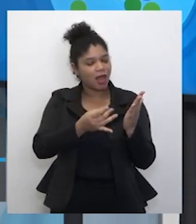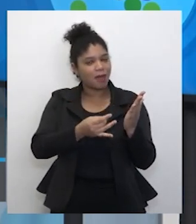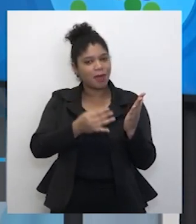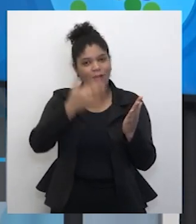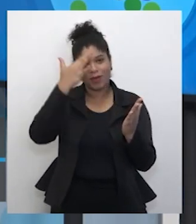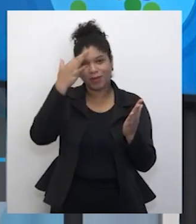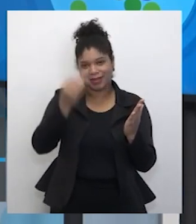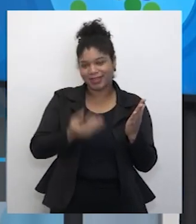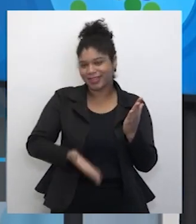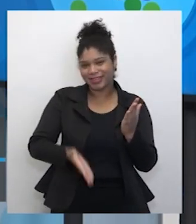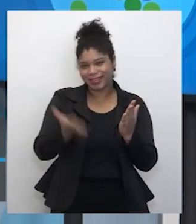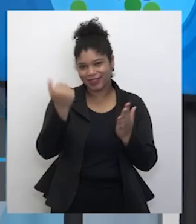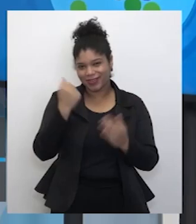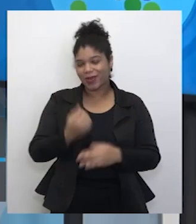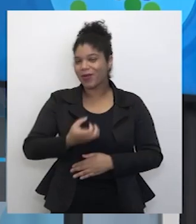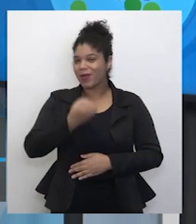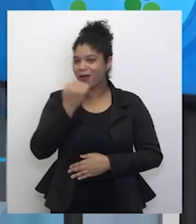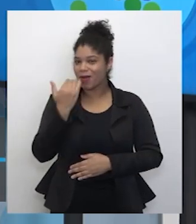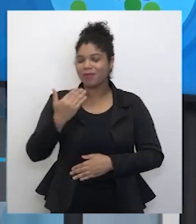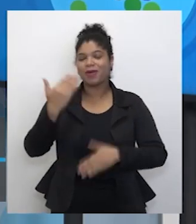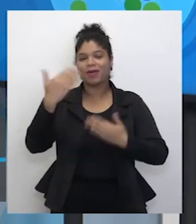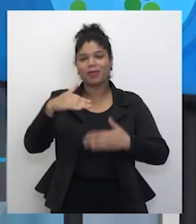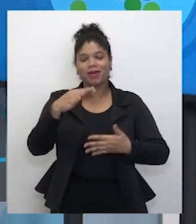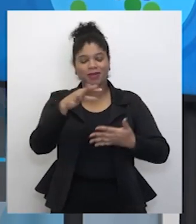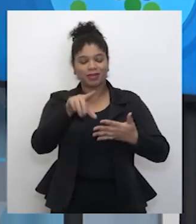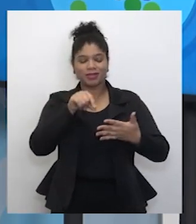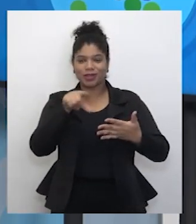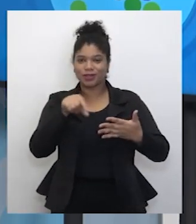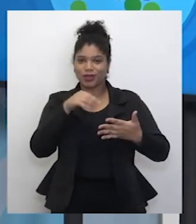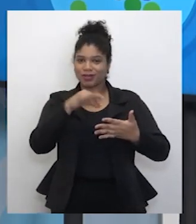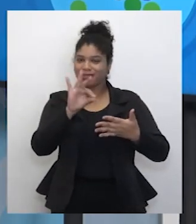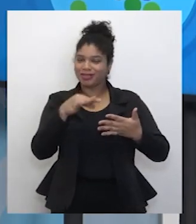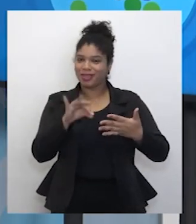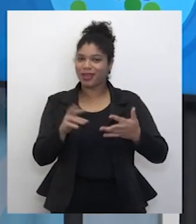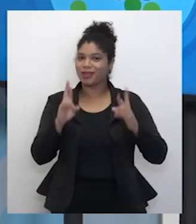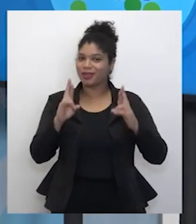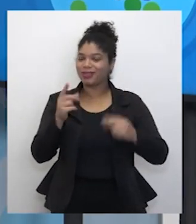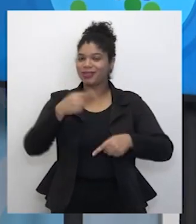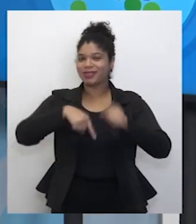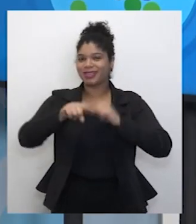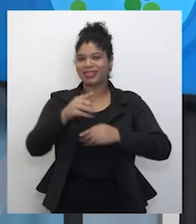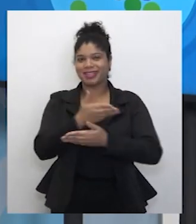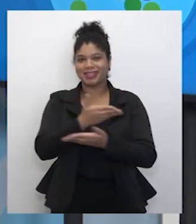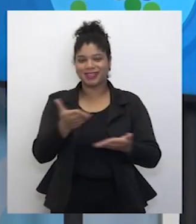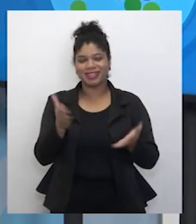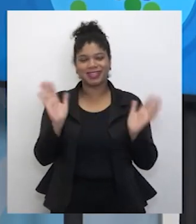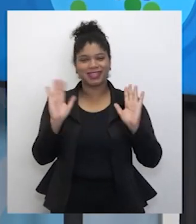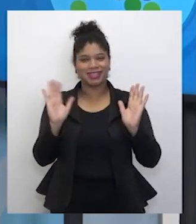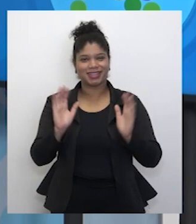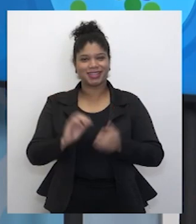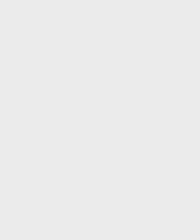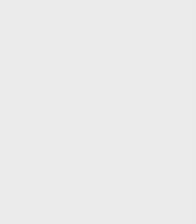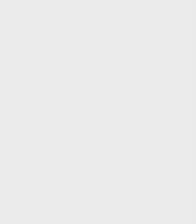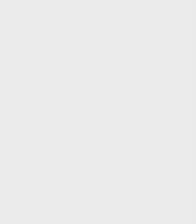Bora lá? Um ótimo laboratório de múltipla escolha e a gente torce pelo seu sucesso. Valeu!